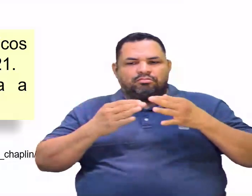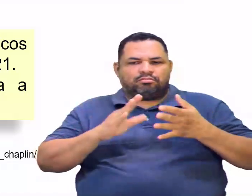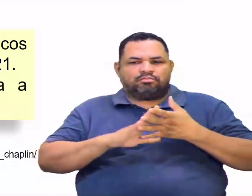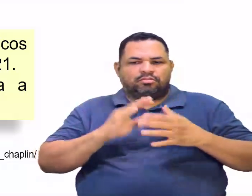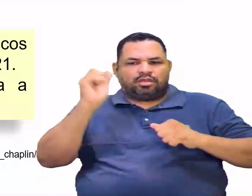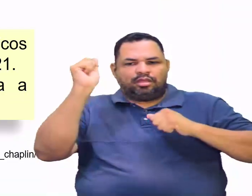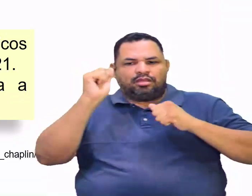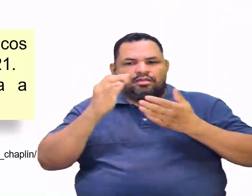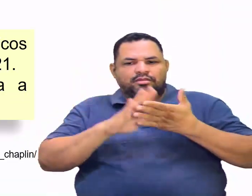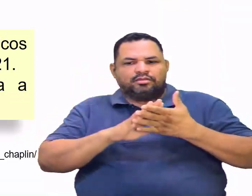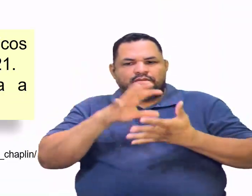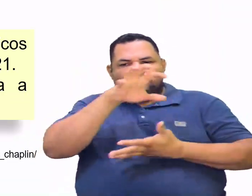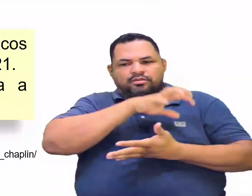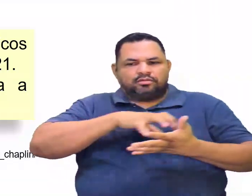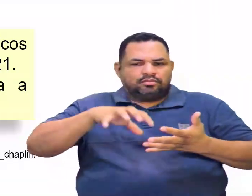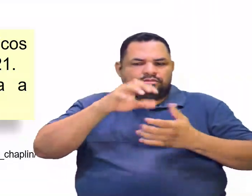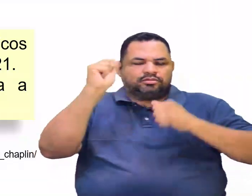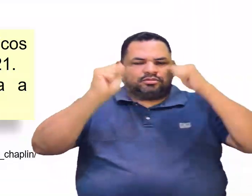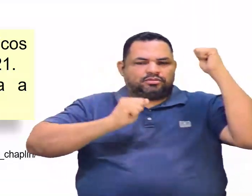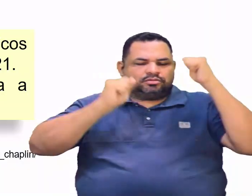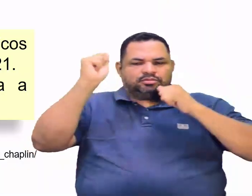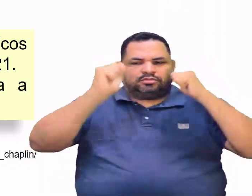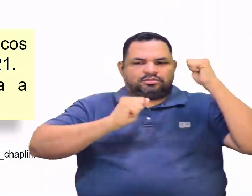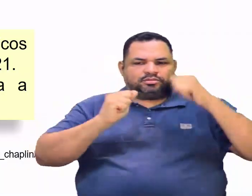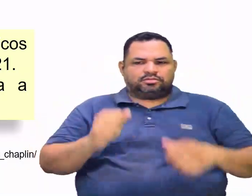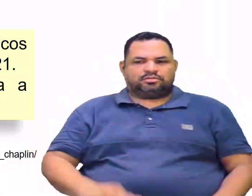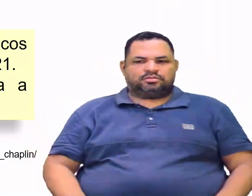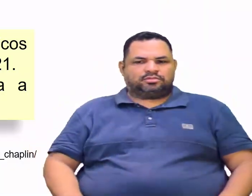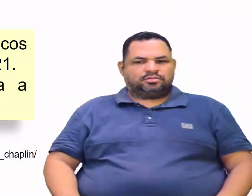à Revolução Industrial, né?